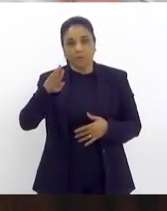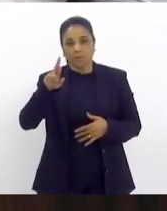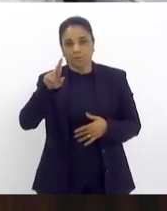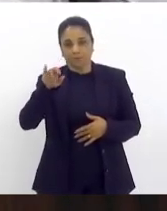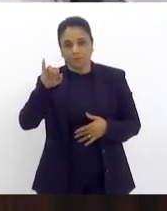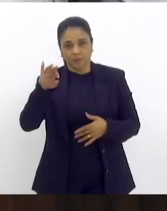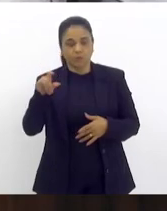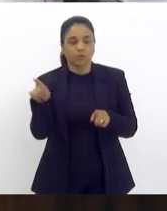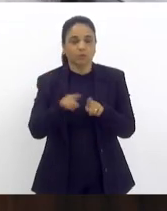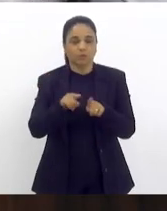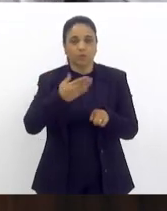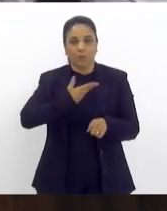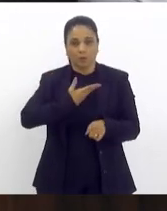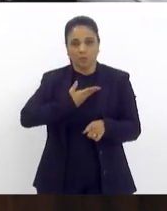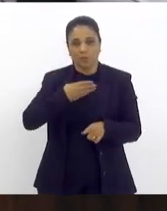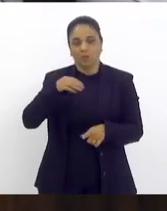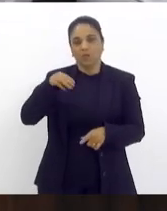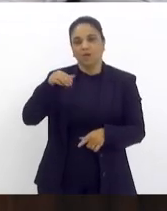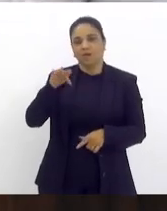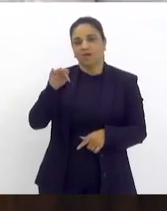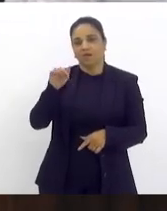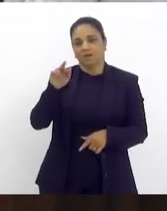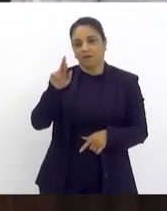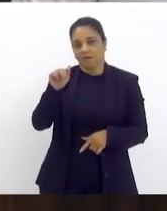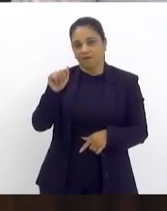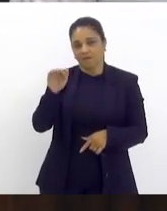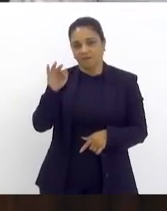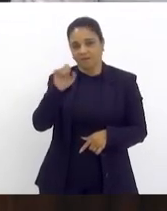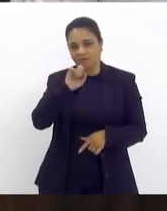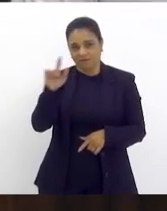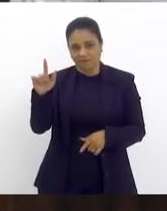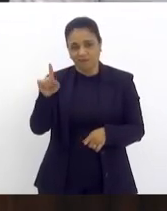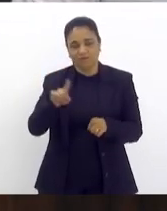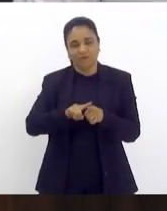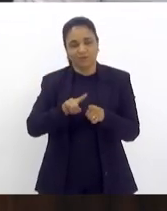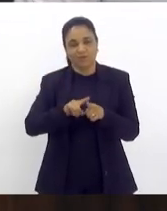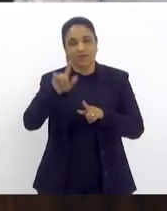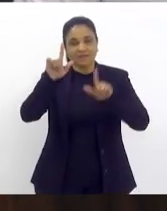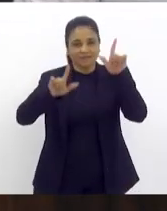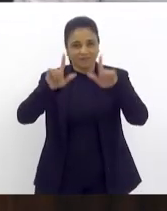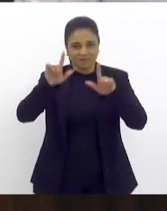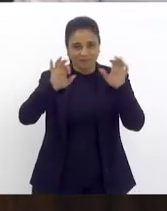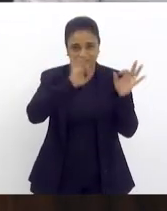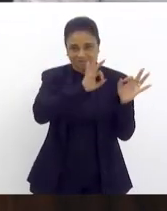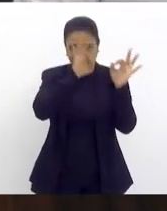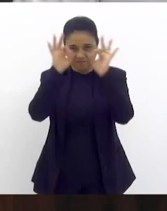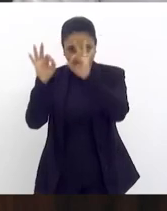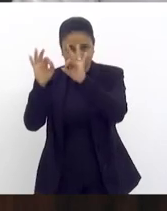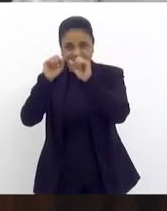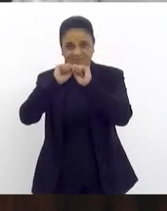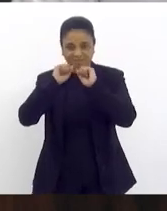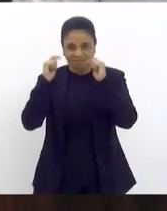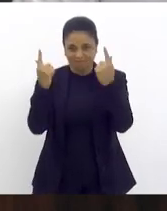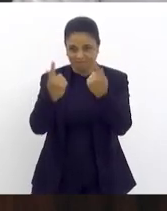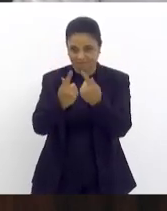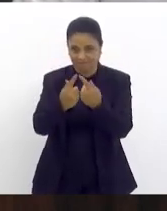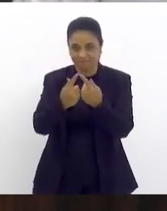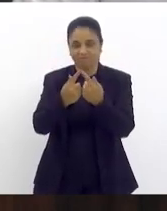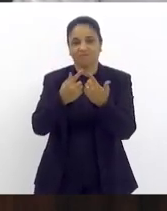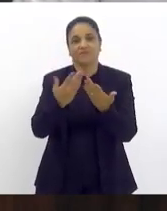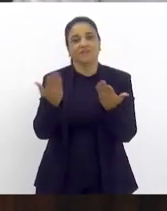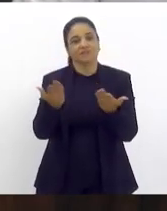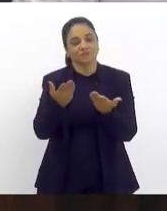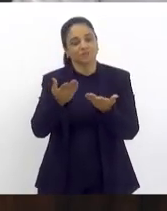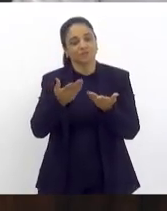amigo Rafael Thompson, aos queridos servidores da TV Alerj, muito obrigado, ao cerimonial